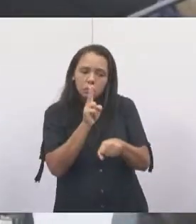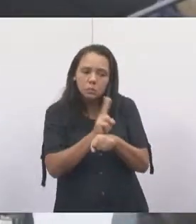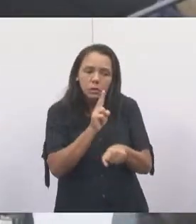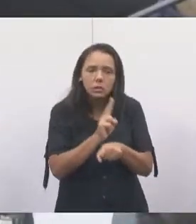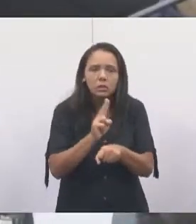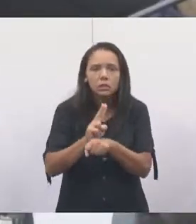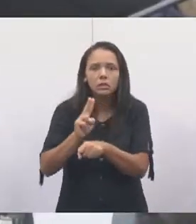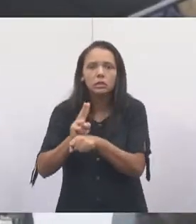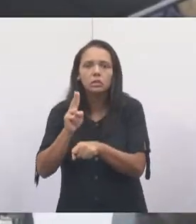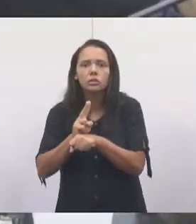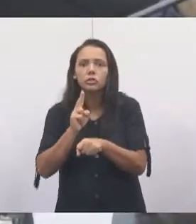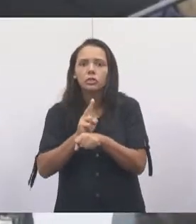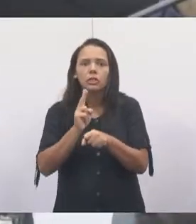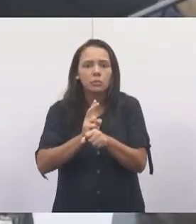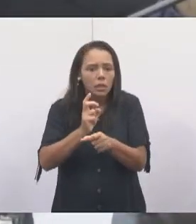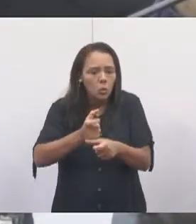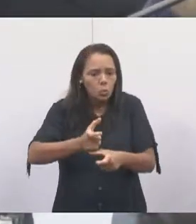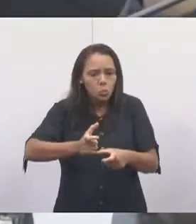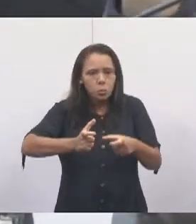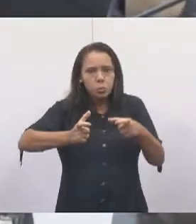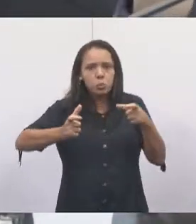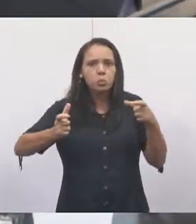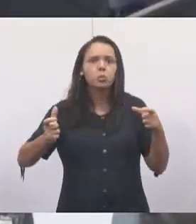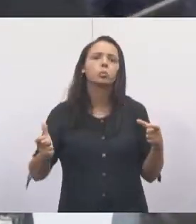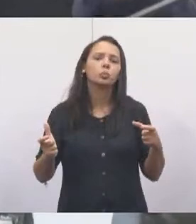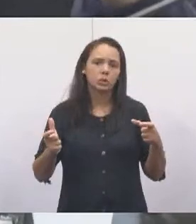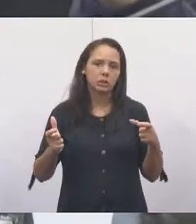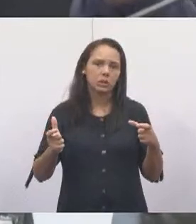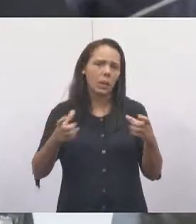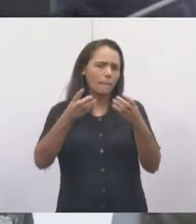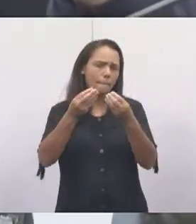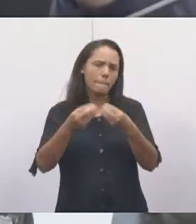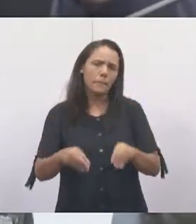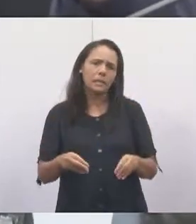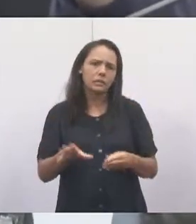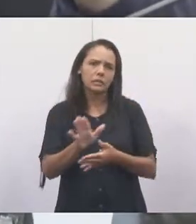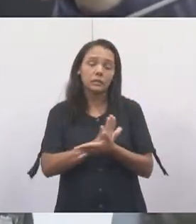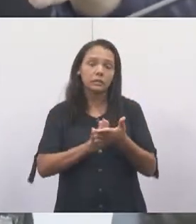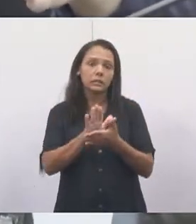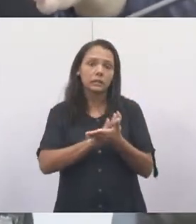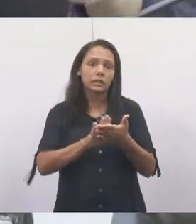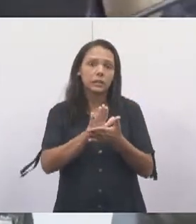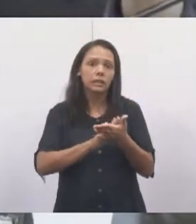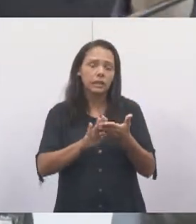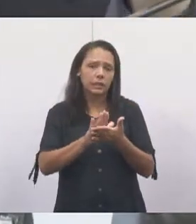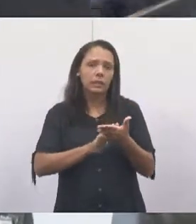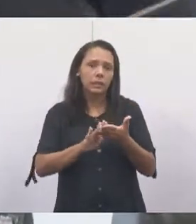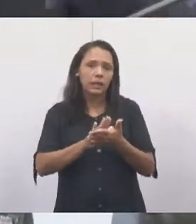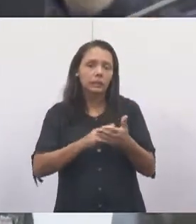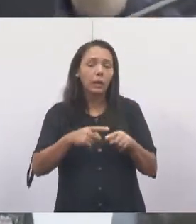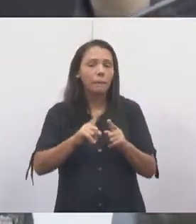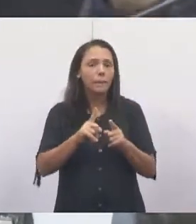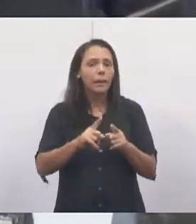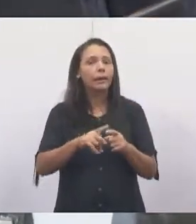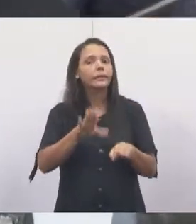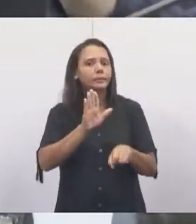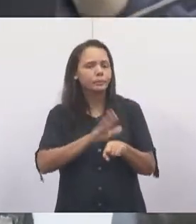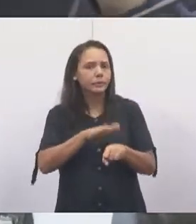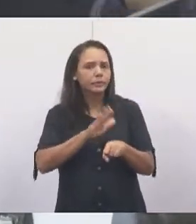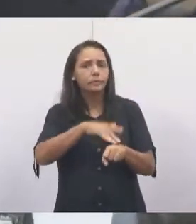crianças seja também aumentada, sem prejuízo do grande trabalho que prestam os atuais conselheiros. Mas um reforço